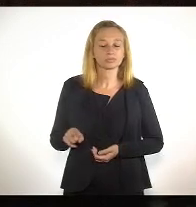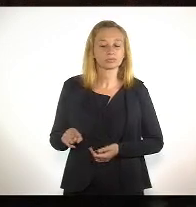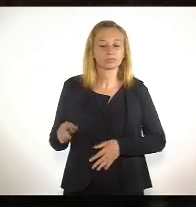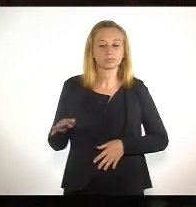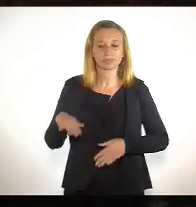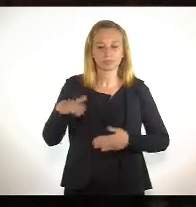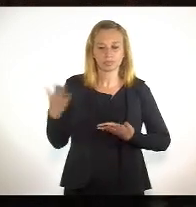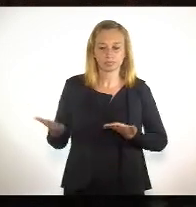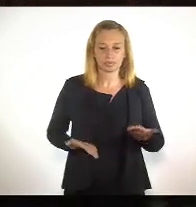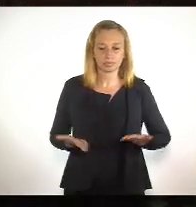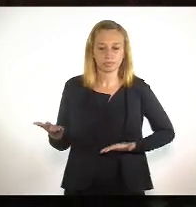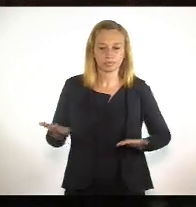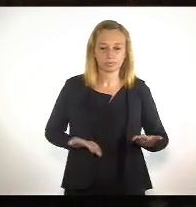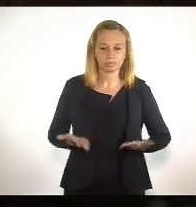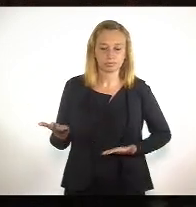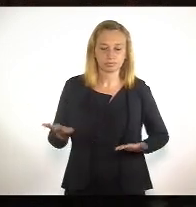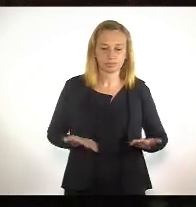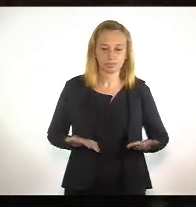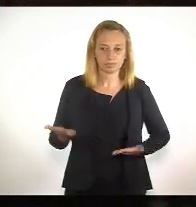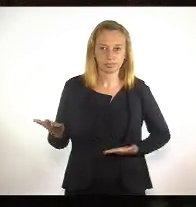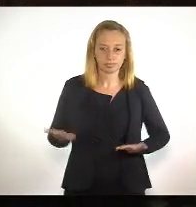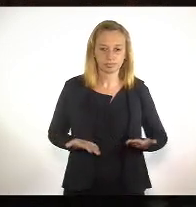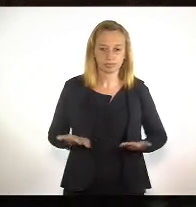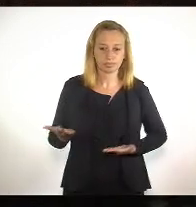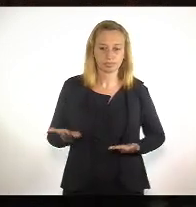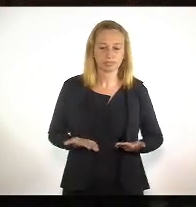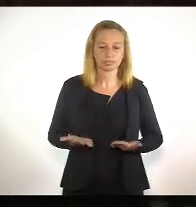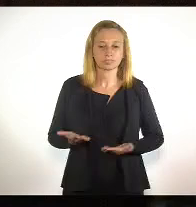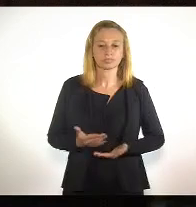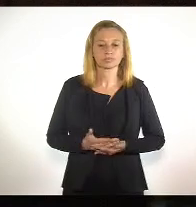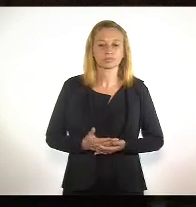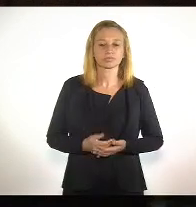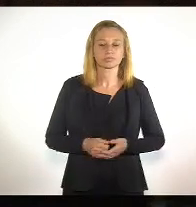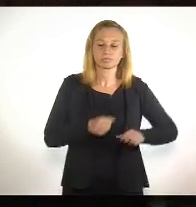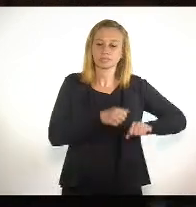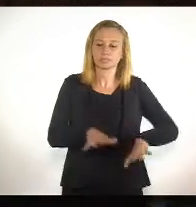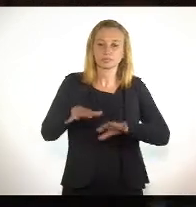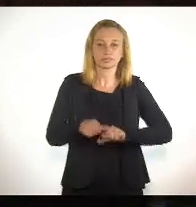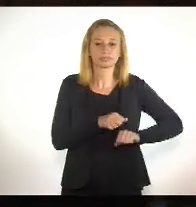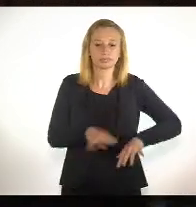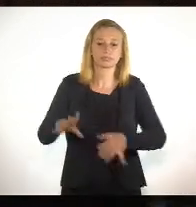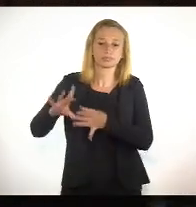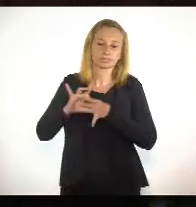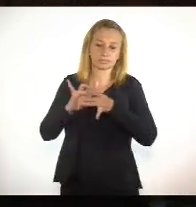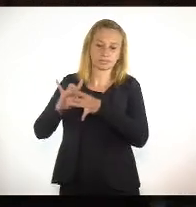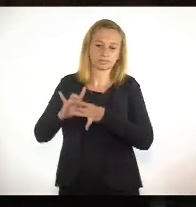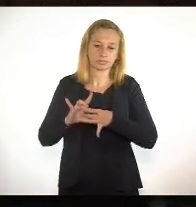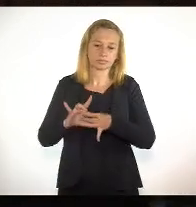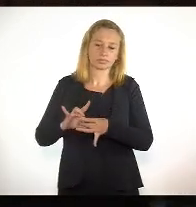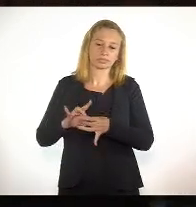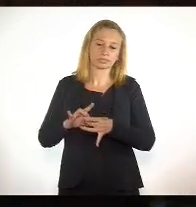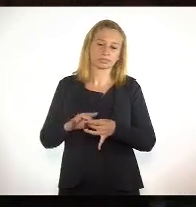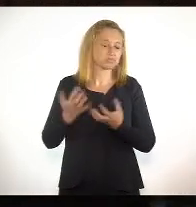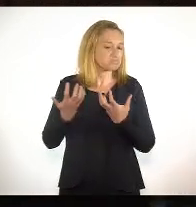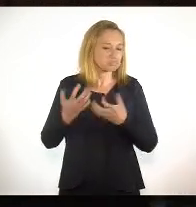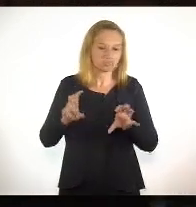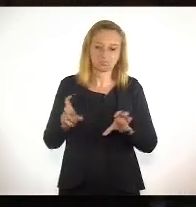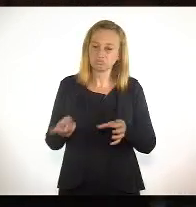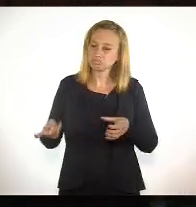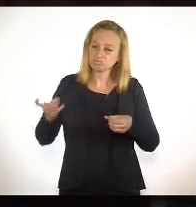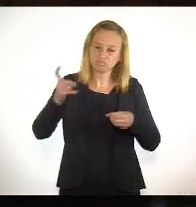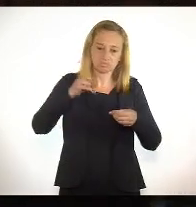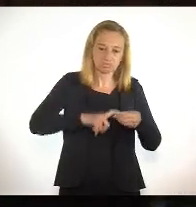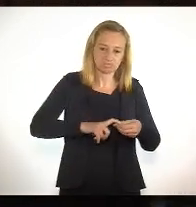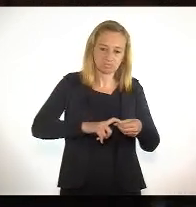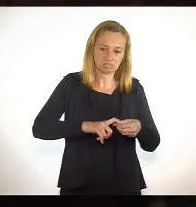servir, prestarem o seu serviço ao Exército da União, eles não mais queriam